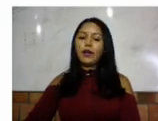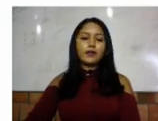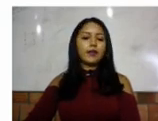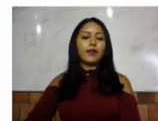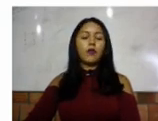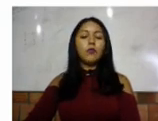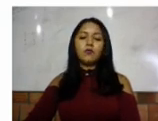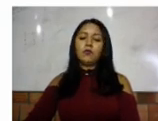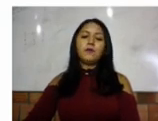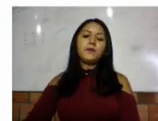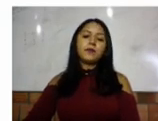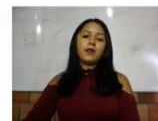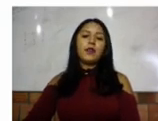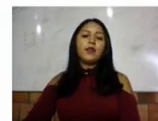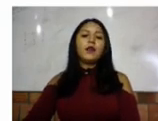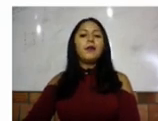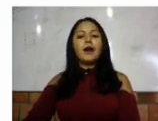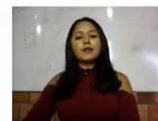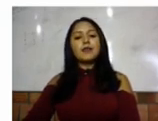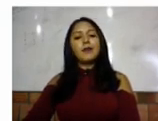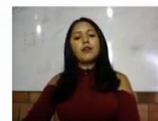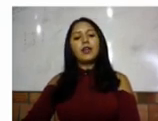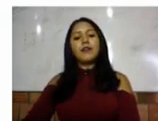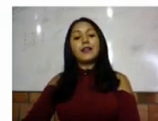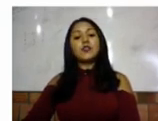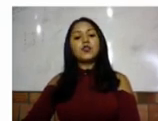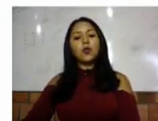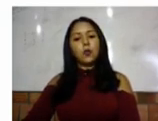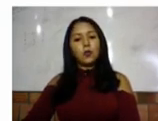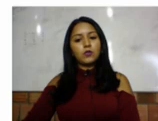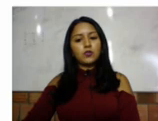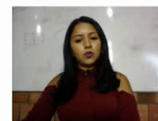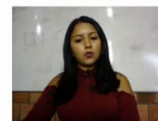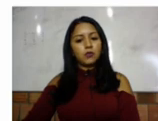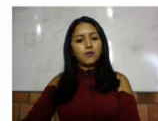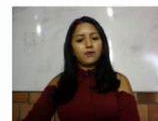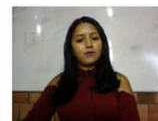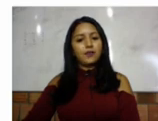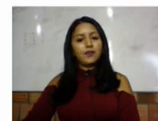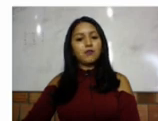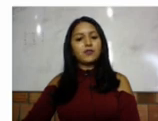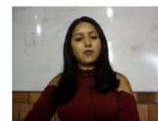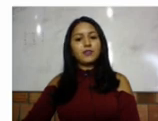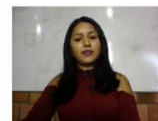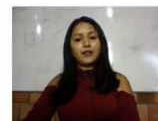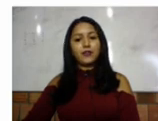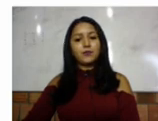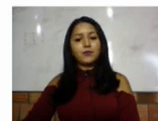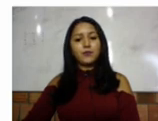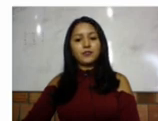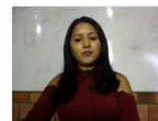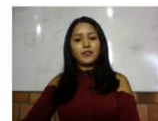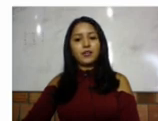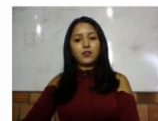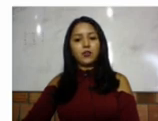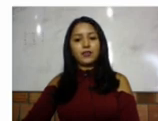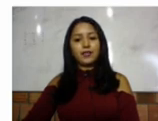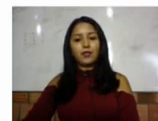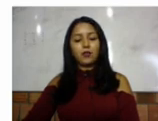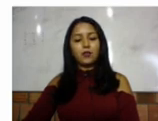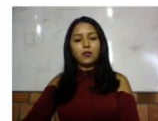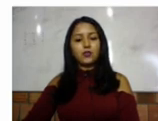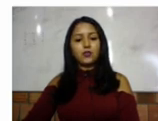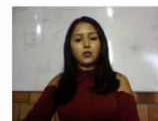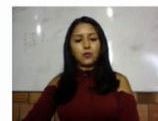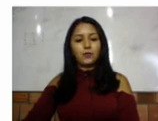não é isso até com um massa maioria fala jô jô só como se fosse como se fosse